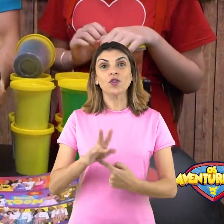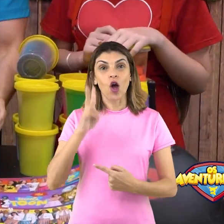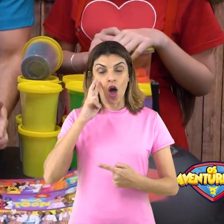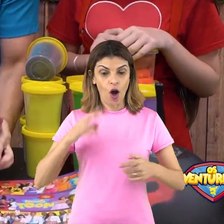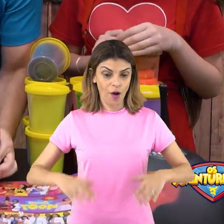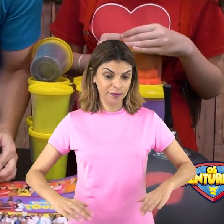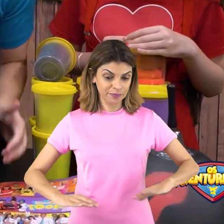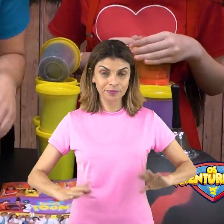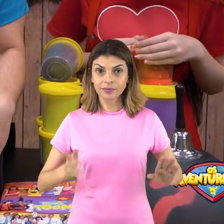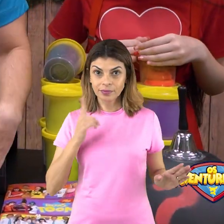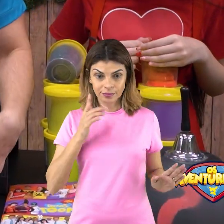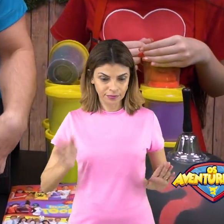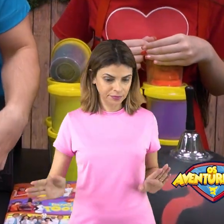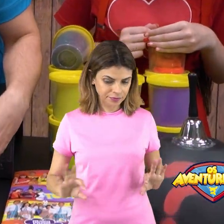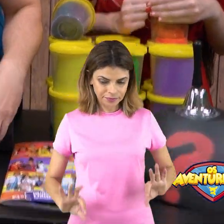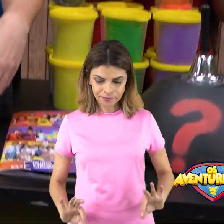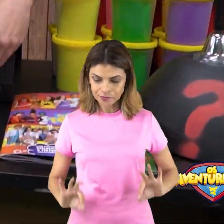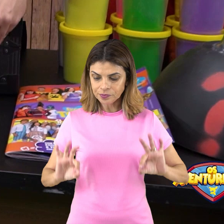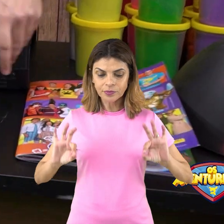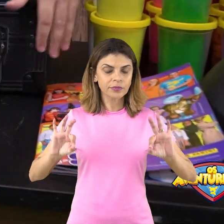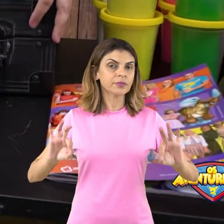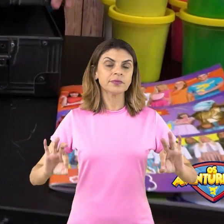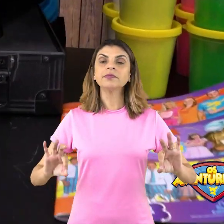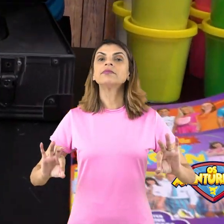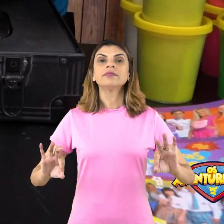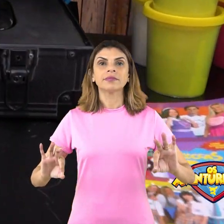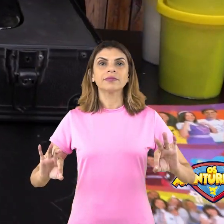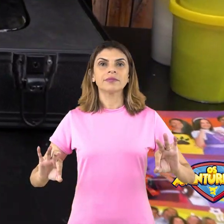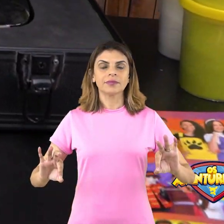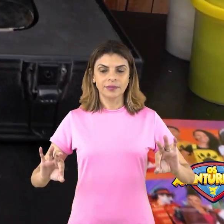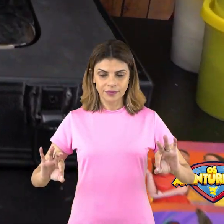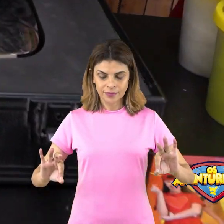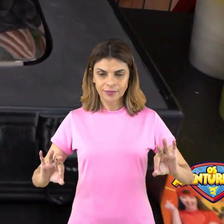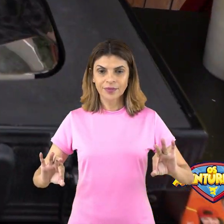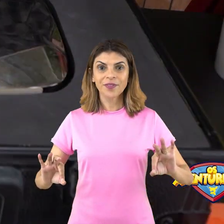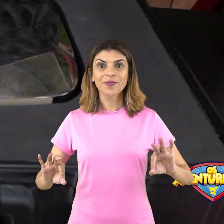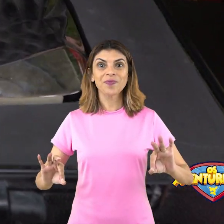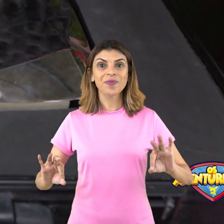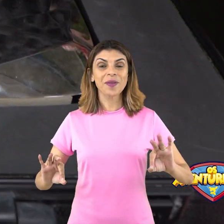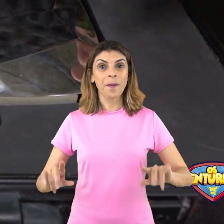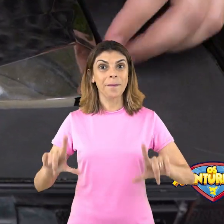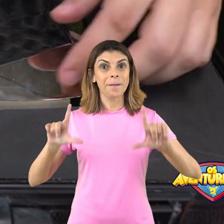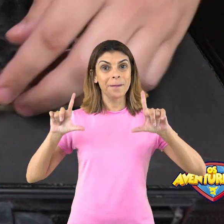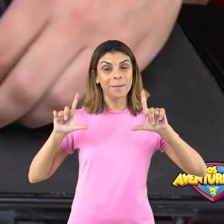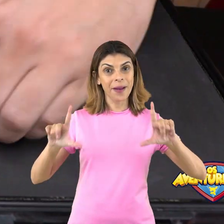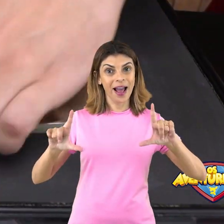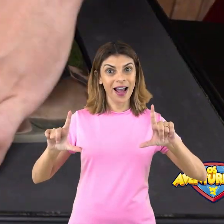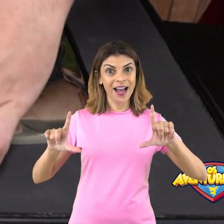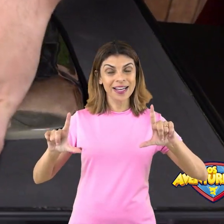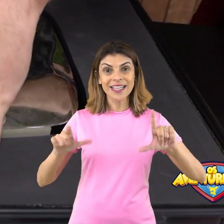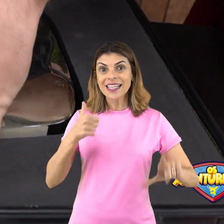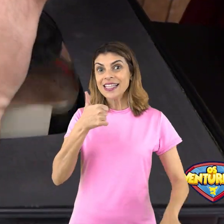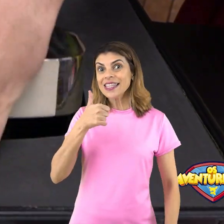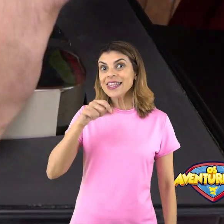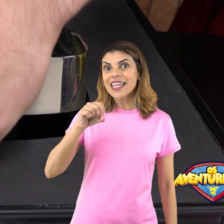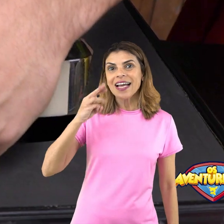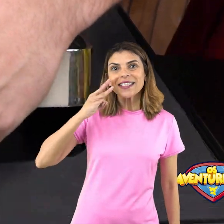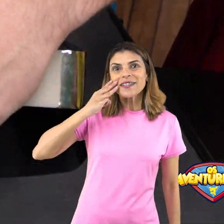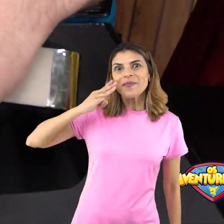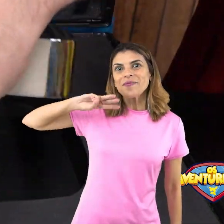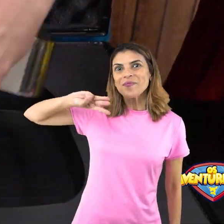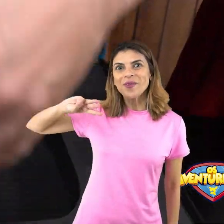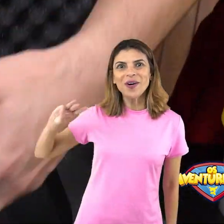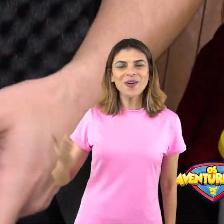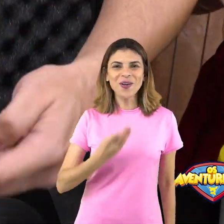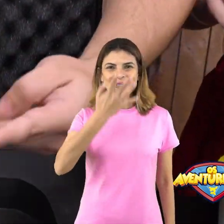ó. Deixa eu abrir. Não sei. É a nossa placa de 10